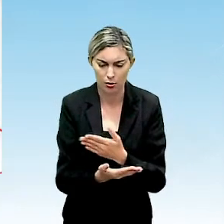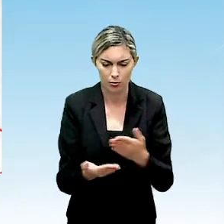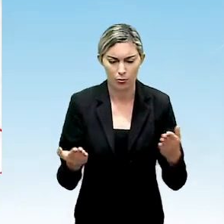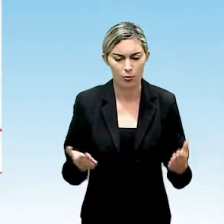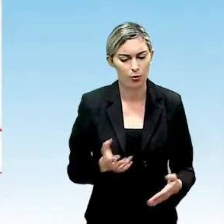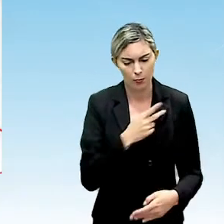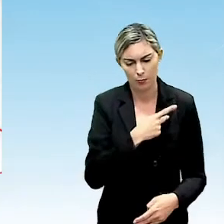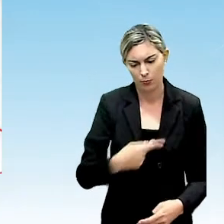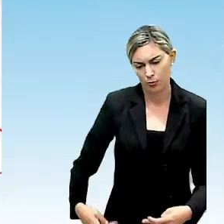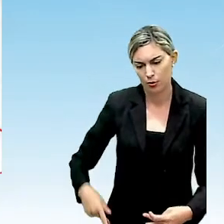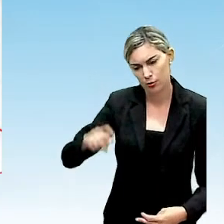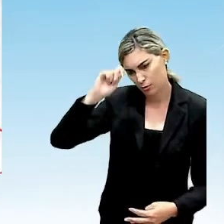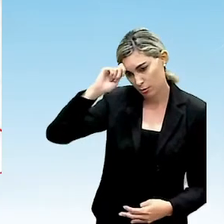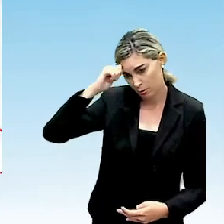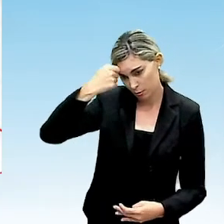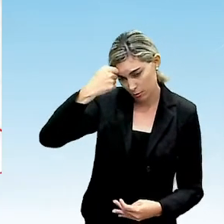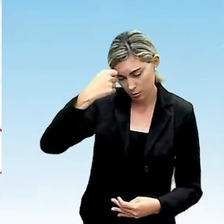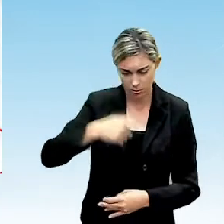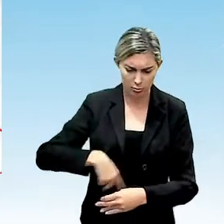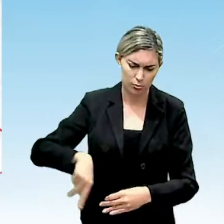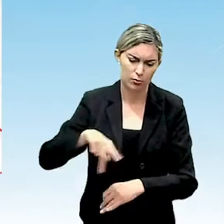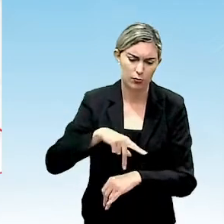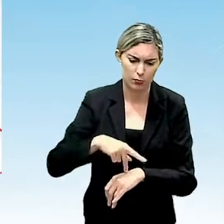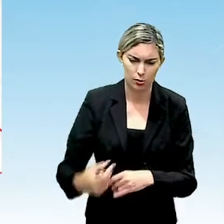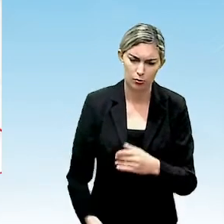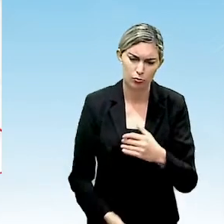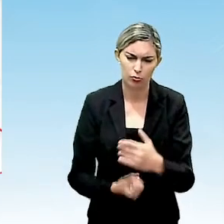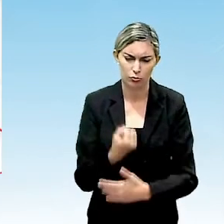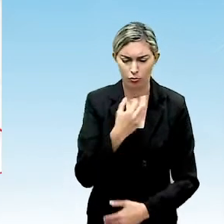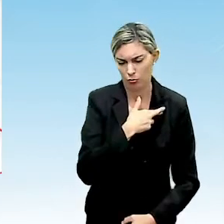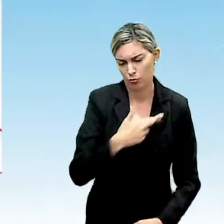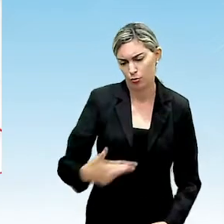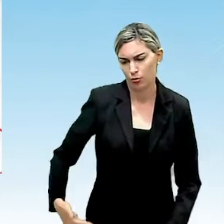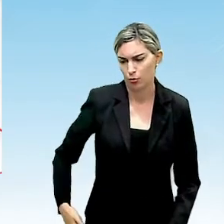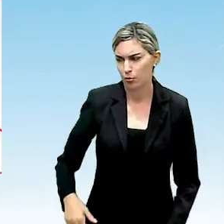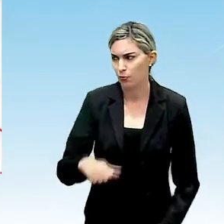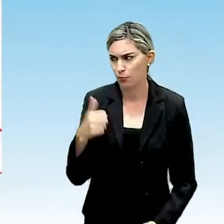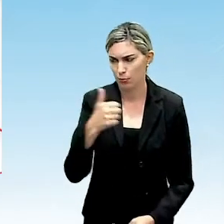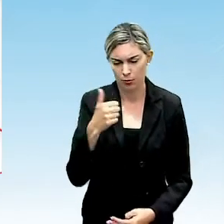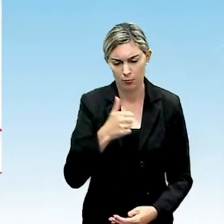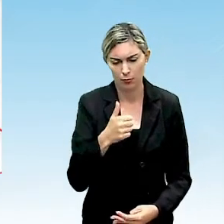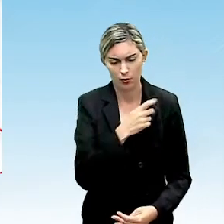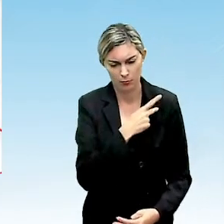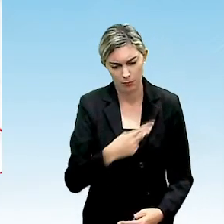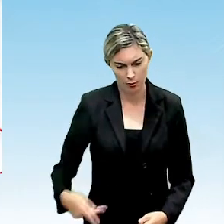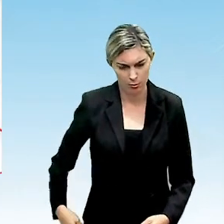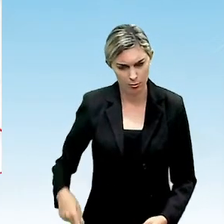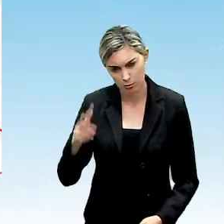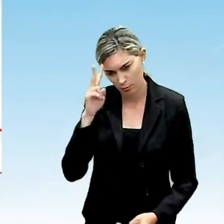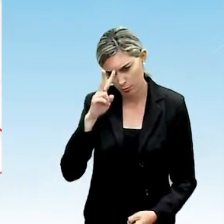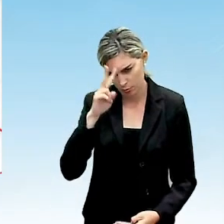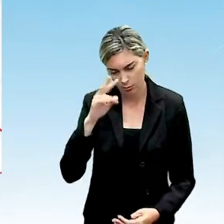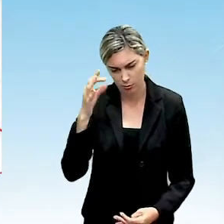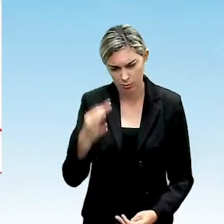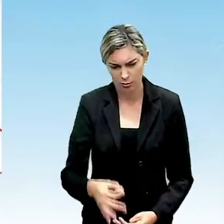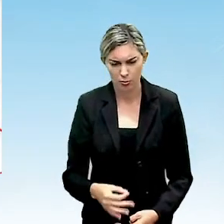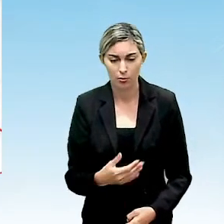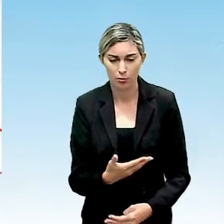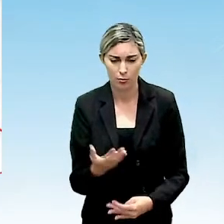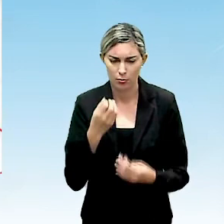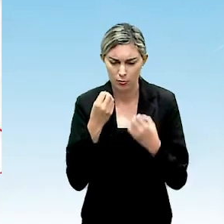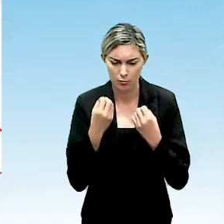era um presidente negro que estava no país, né, que surgiu na República, o primeiro presidente negro aqui nessa história, certo?